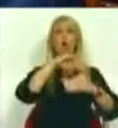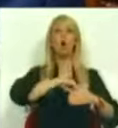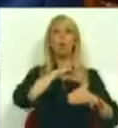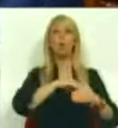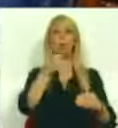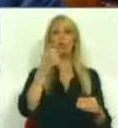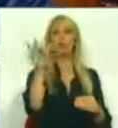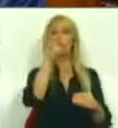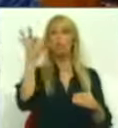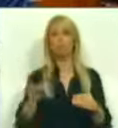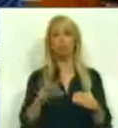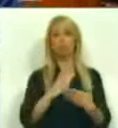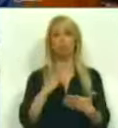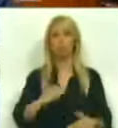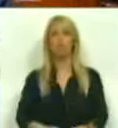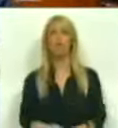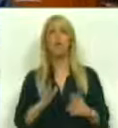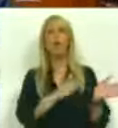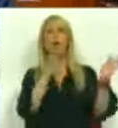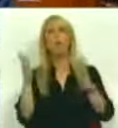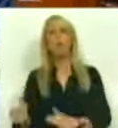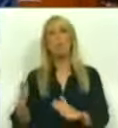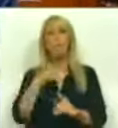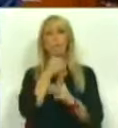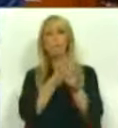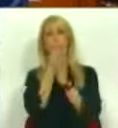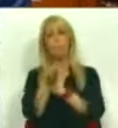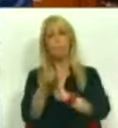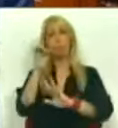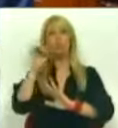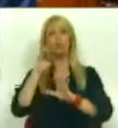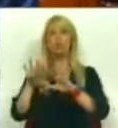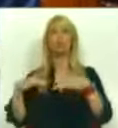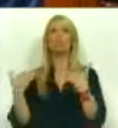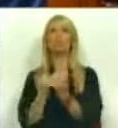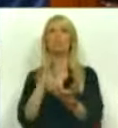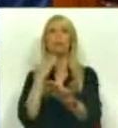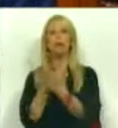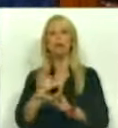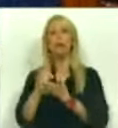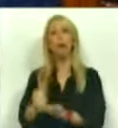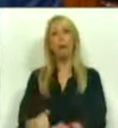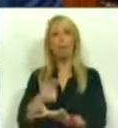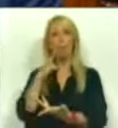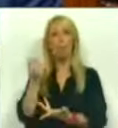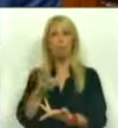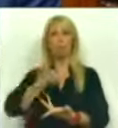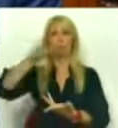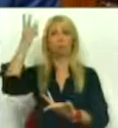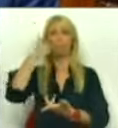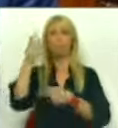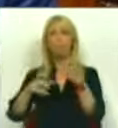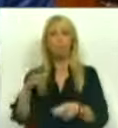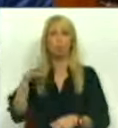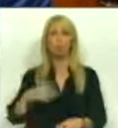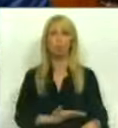E, por outro lado, criar medidas de proteção social para apoiar o número crescente de portugueses que se encontram em